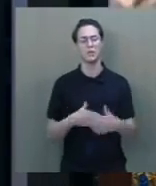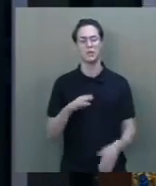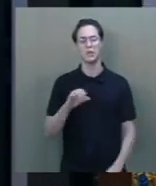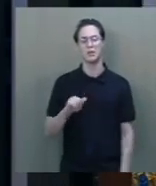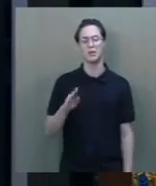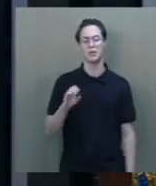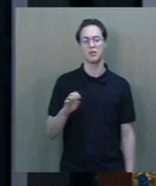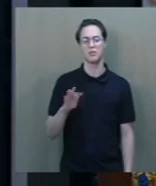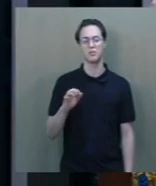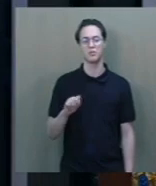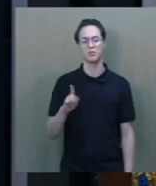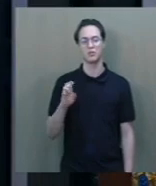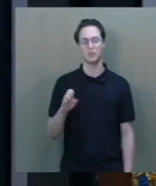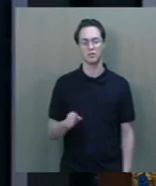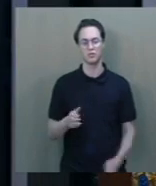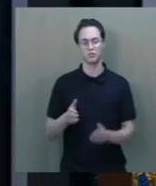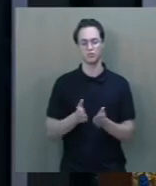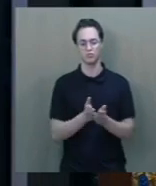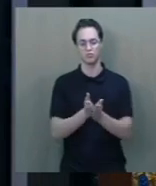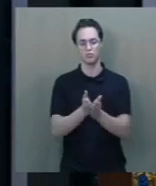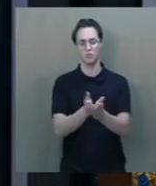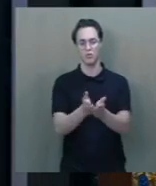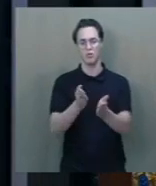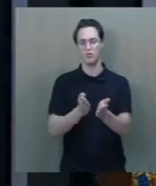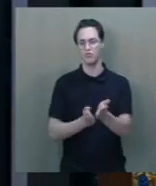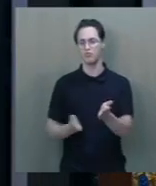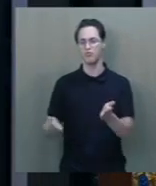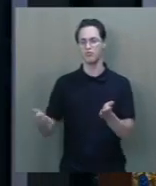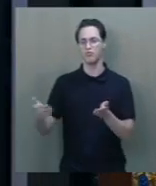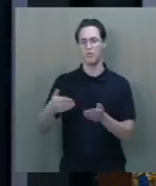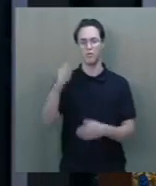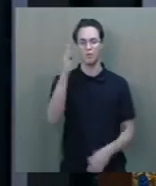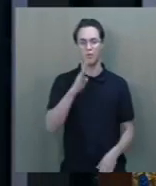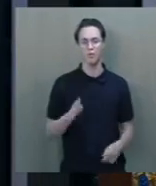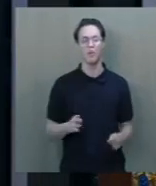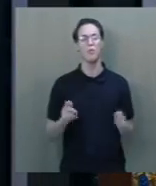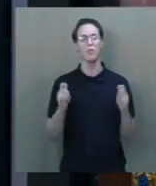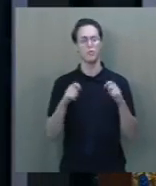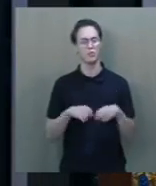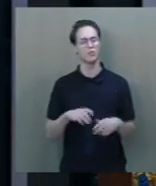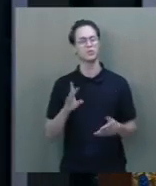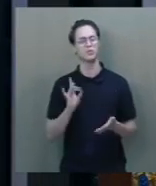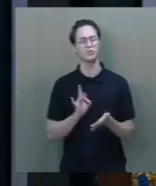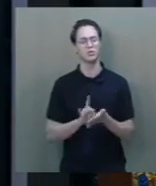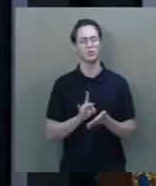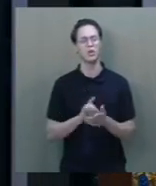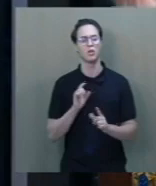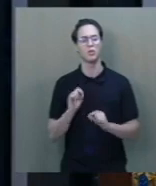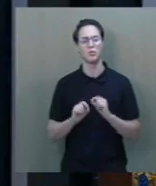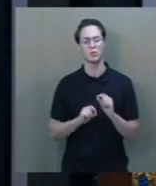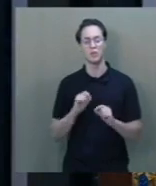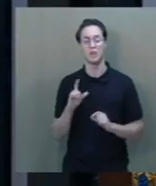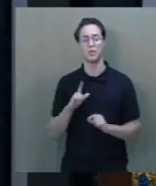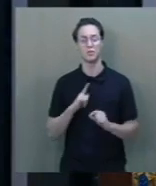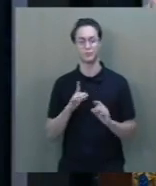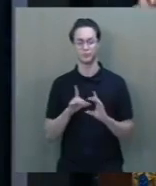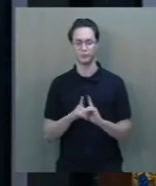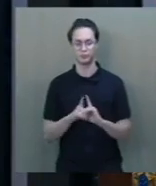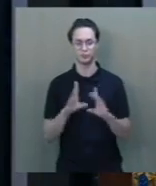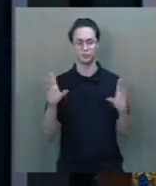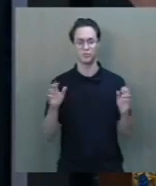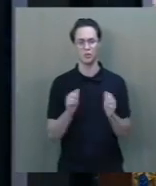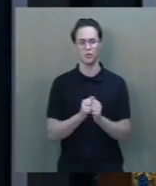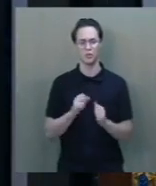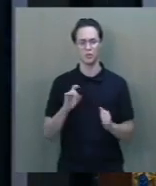cabotagem, a navegação de porto a porto brasileiro, pudesse, de fato, ser democratizada e não concentrada para